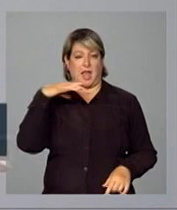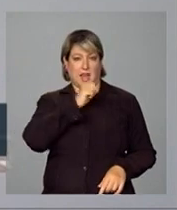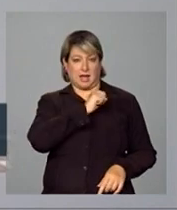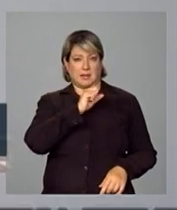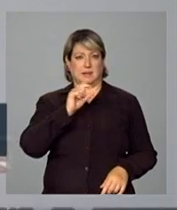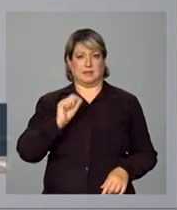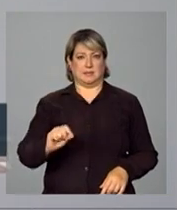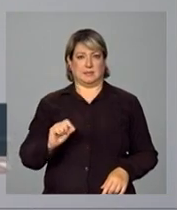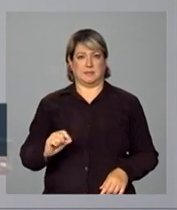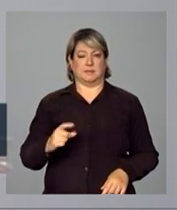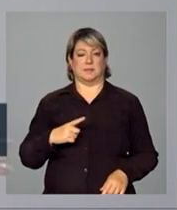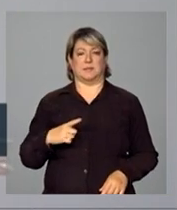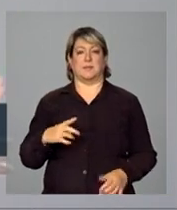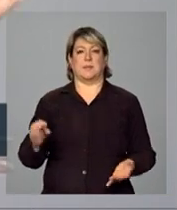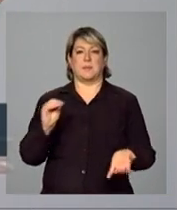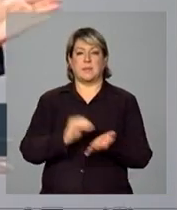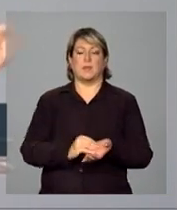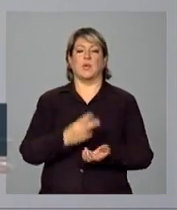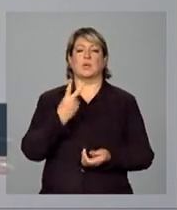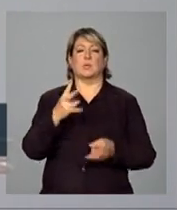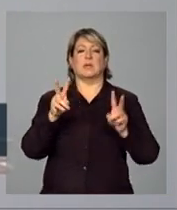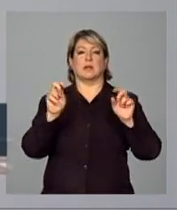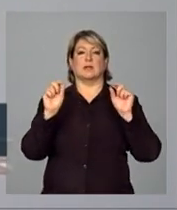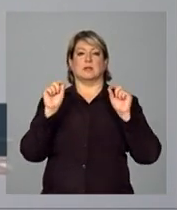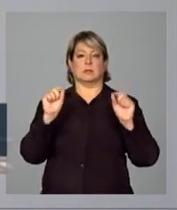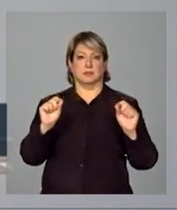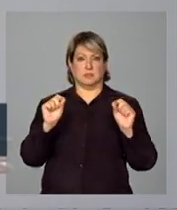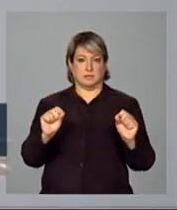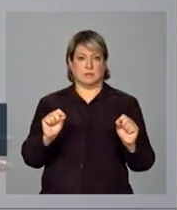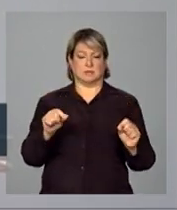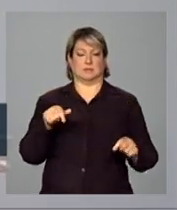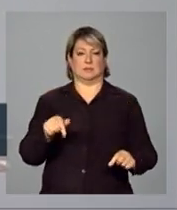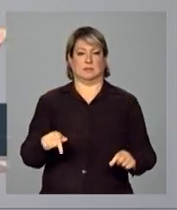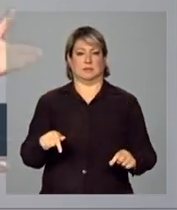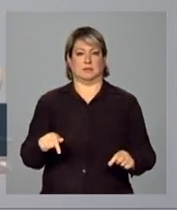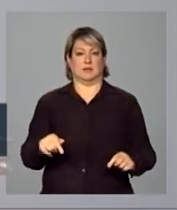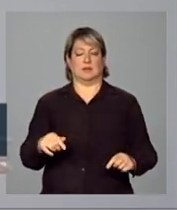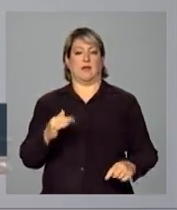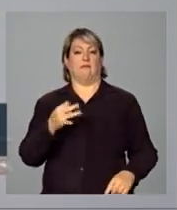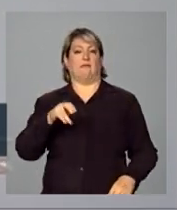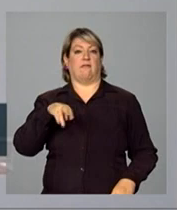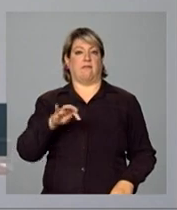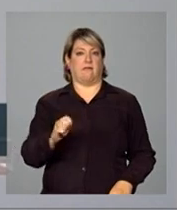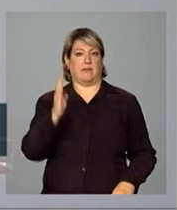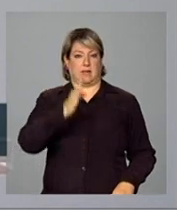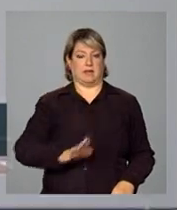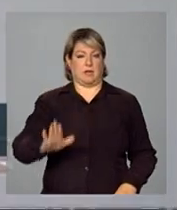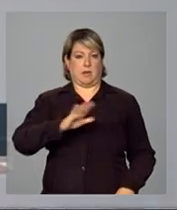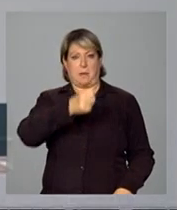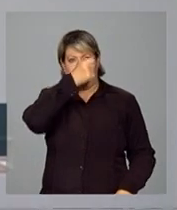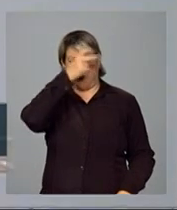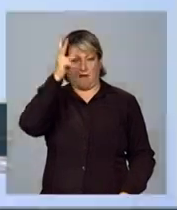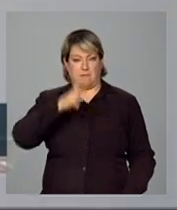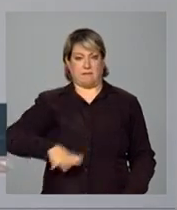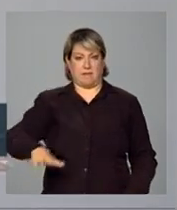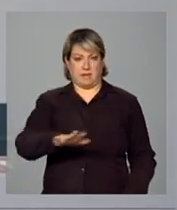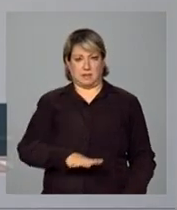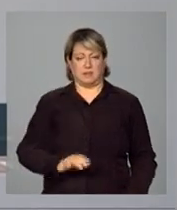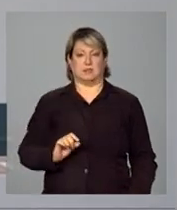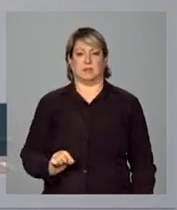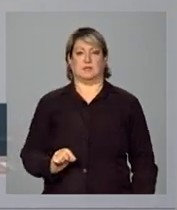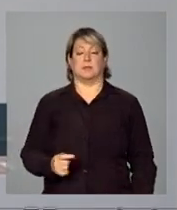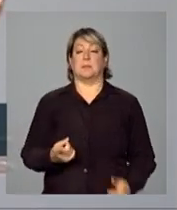colocar duas questões em nome da Frente Nacional de Prefeitos, que toma a liberdade, minha presidenta. A primeira delas diz